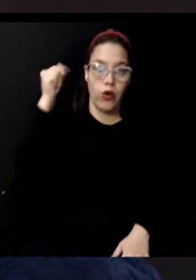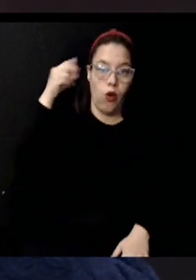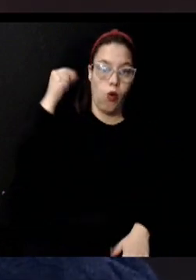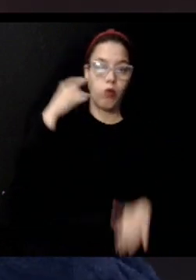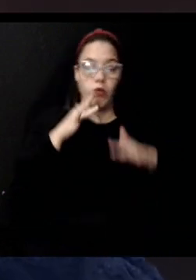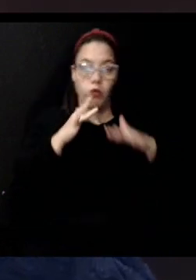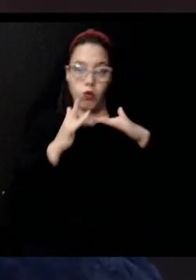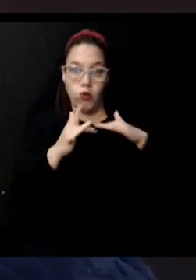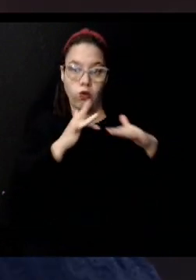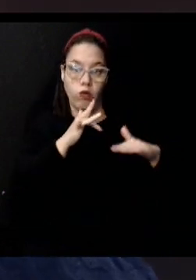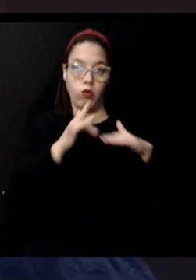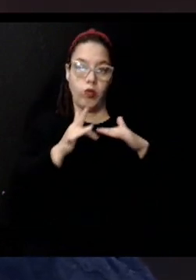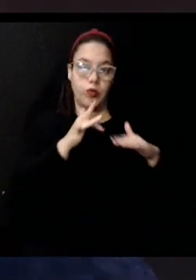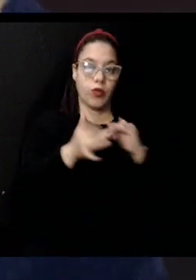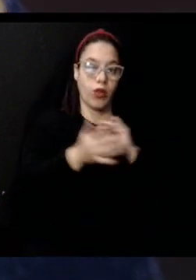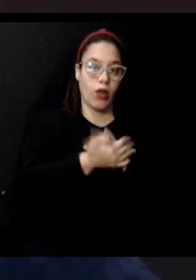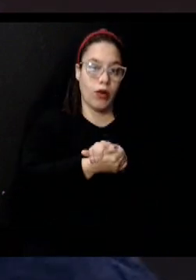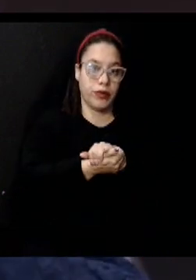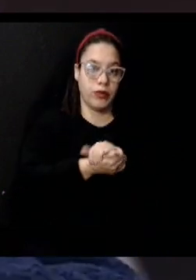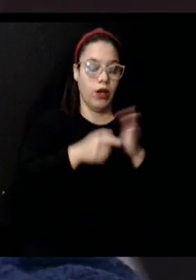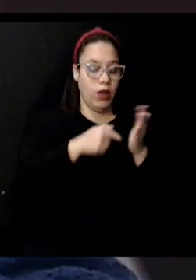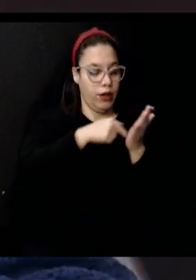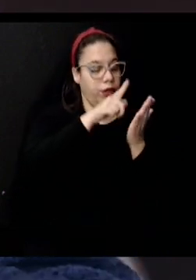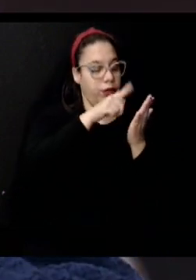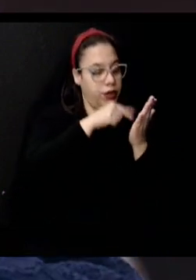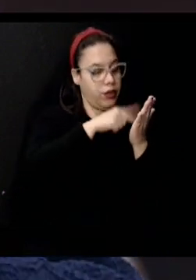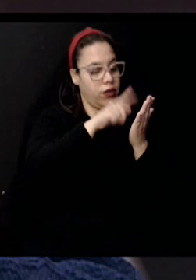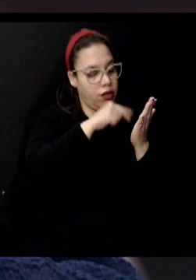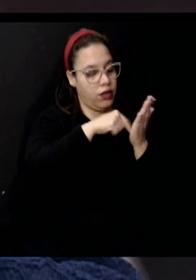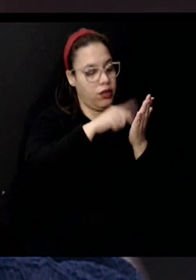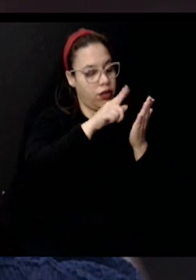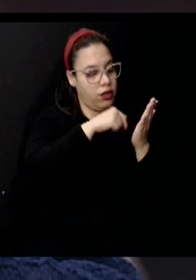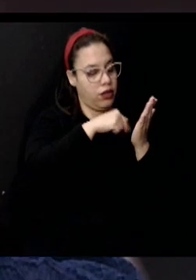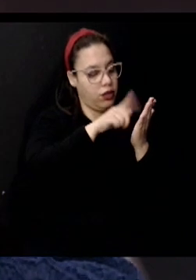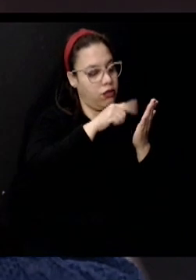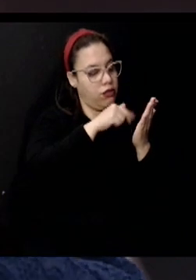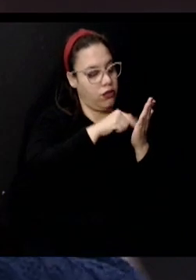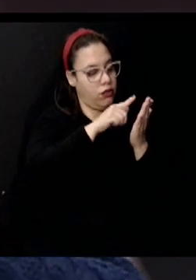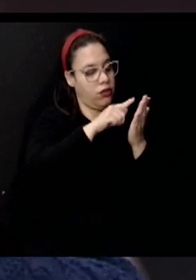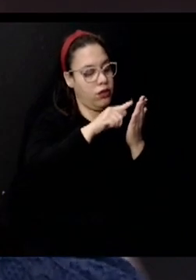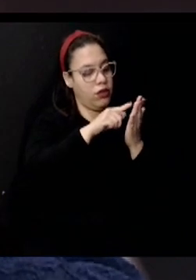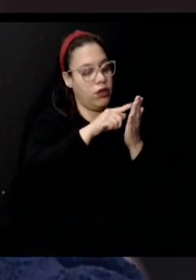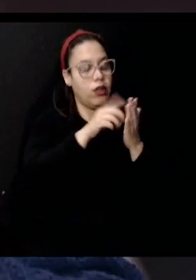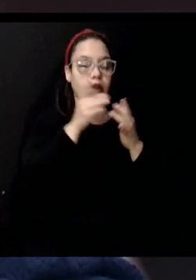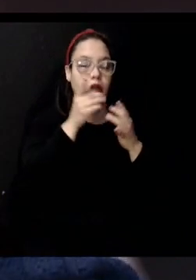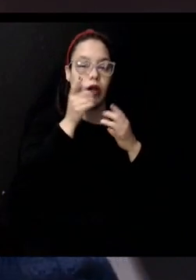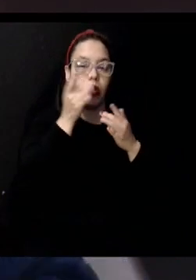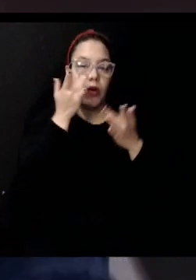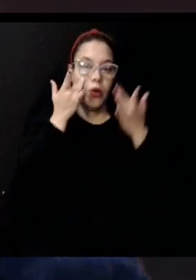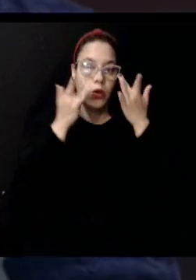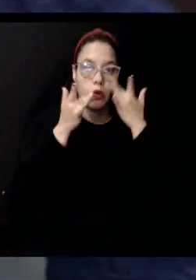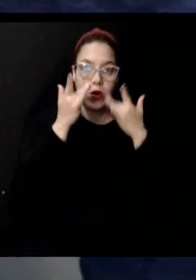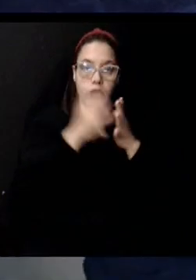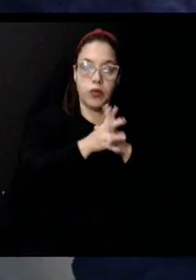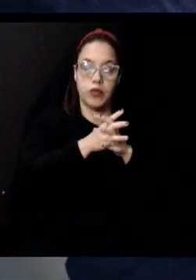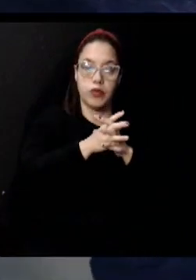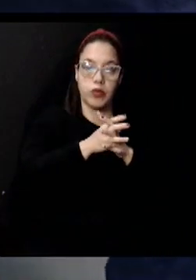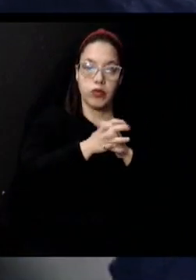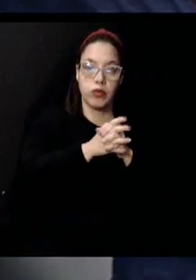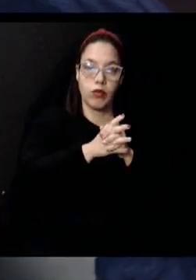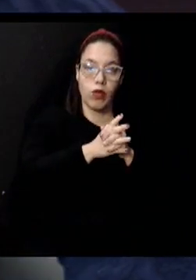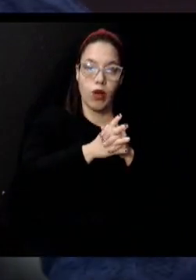esses dias eu rolando lá no Instagram, eu Uhum. vi um post muito interessante de um perfil lá, em que